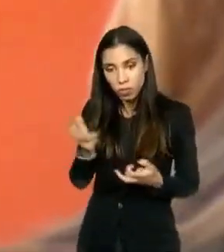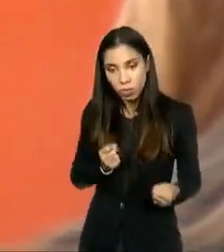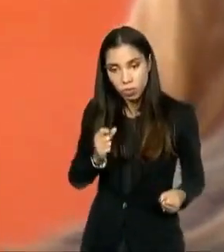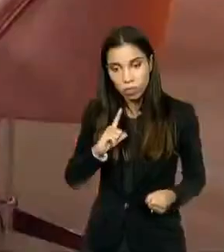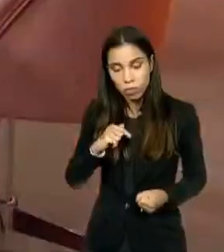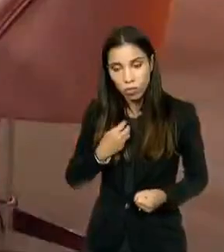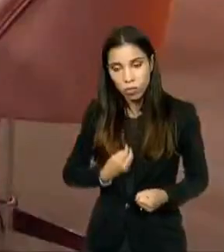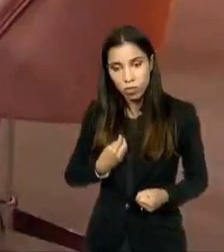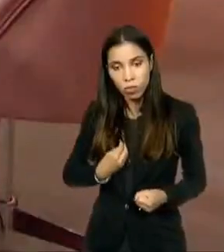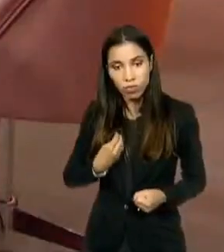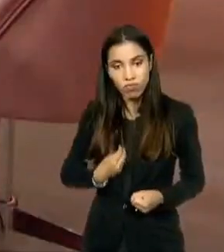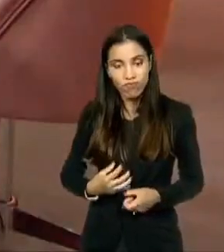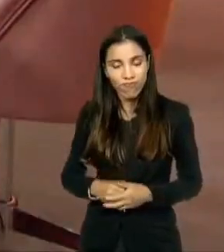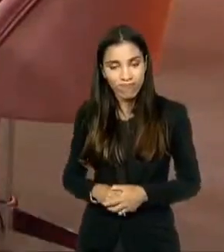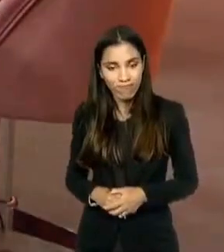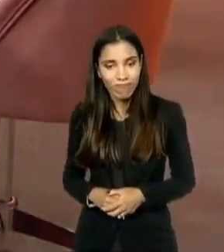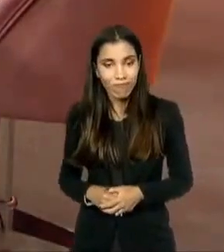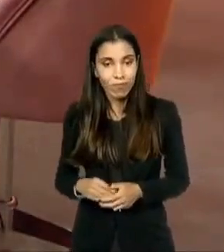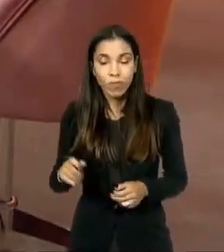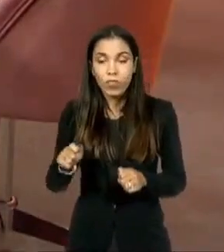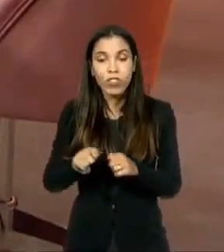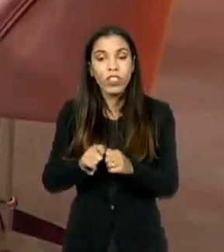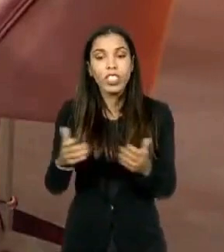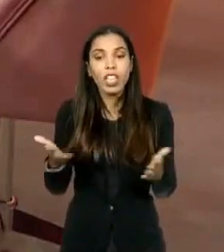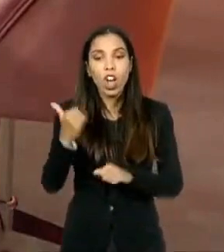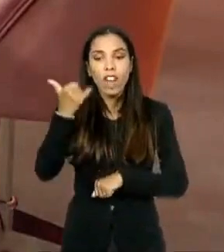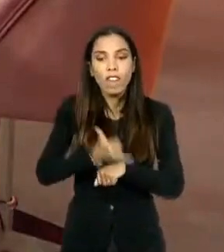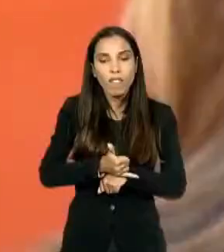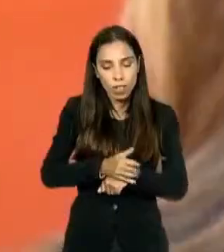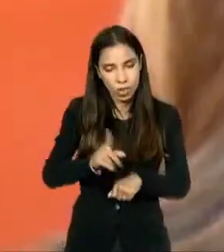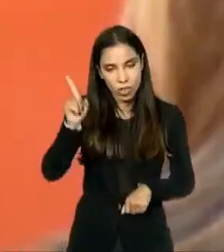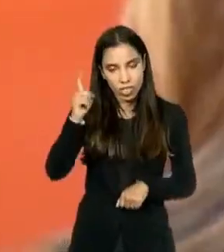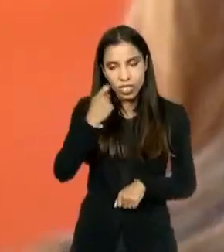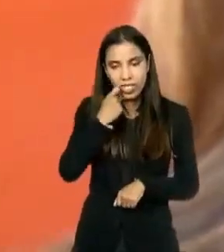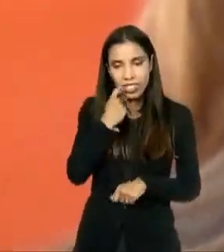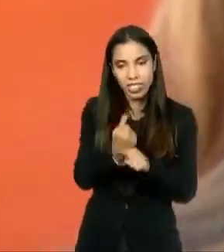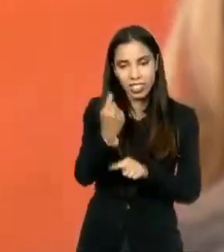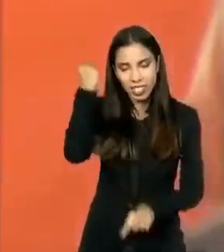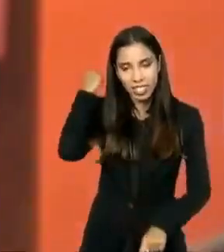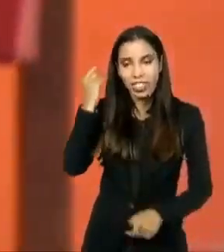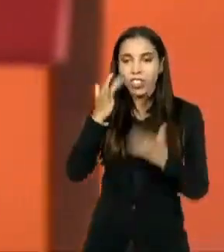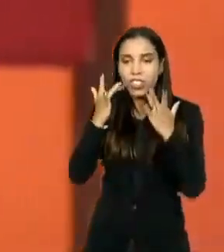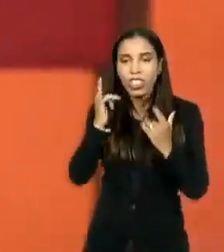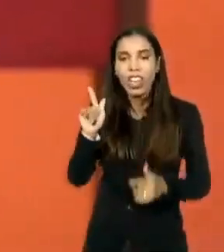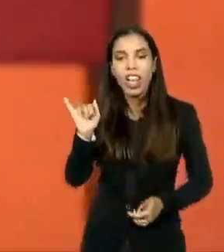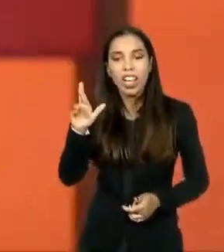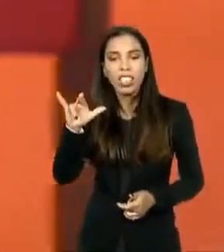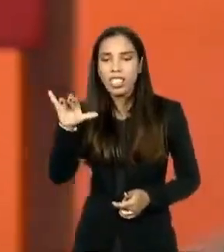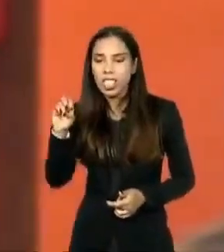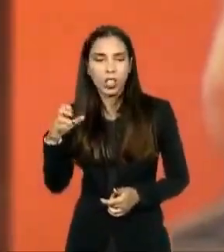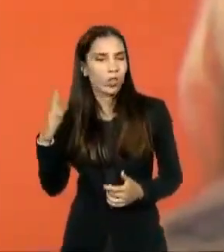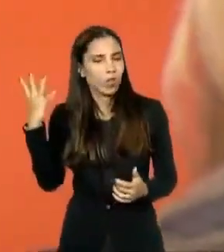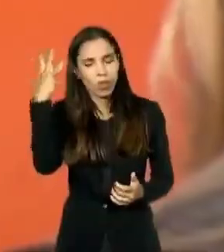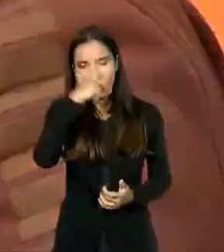assim, fiz agora a Volta Redonda, sexta-feira, lá no Cine Teatro Gacemes, que foi muito lindo, foi